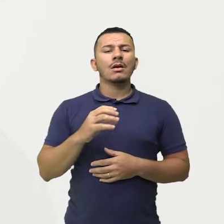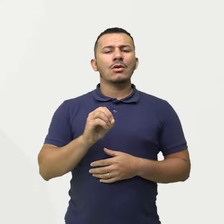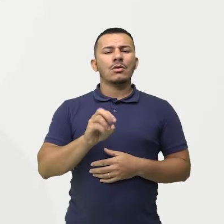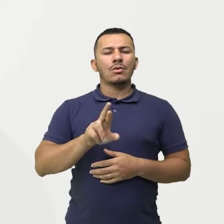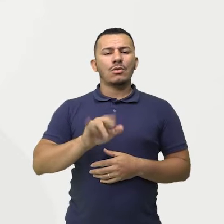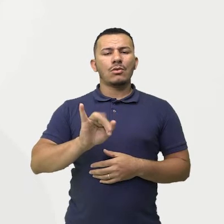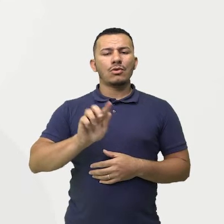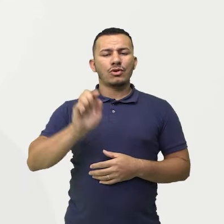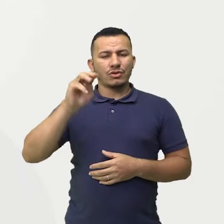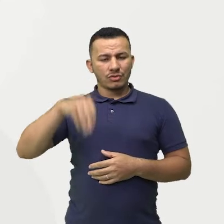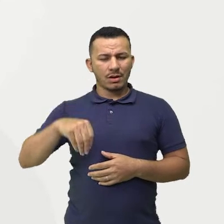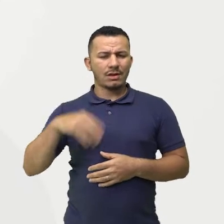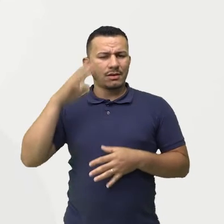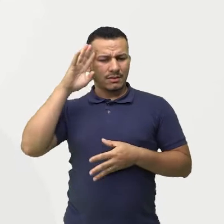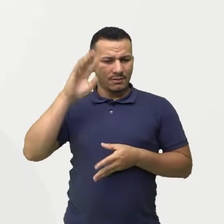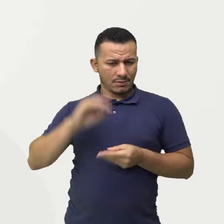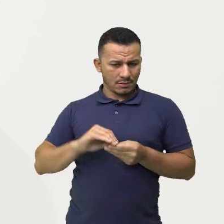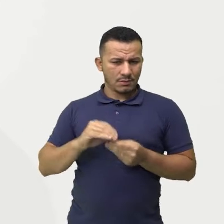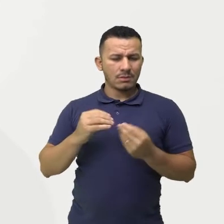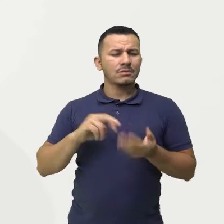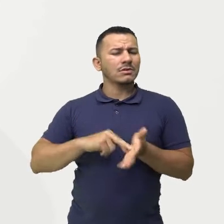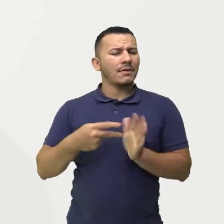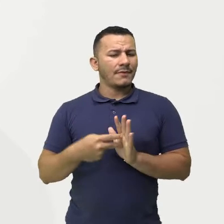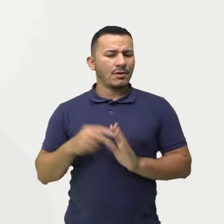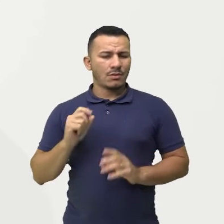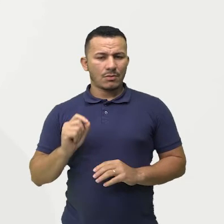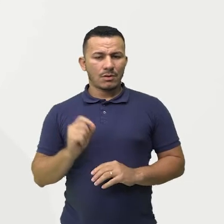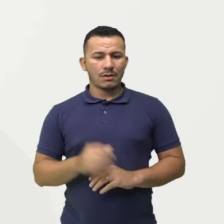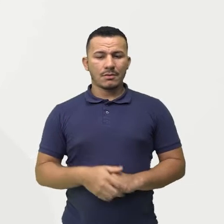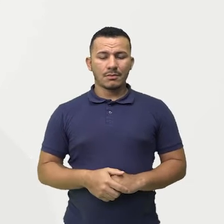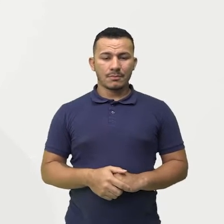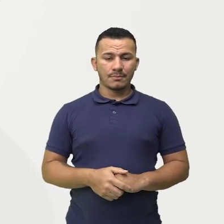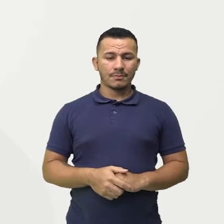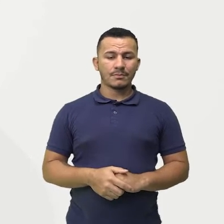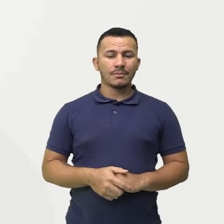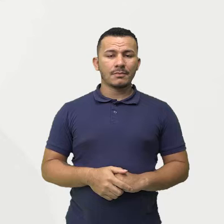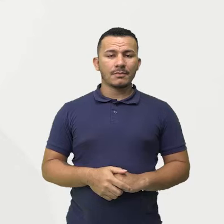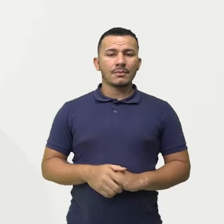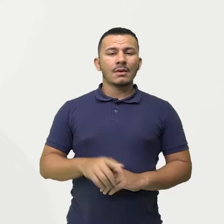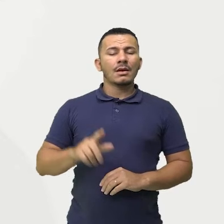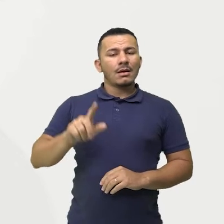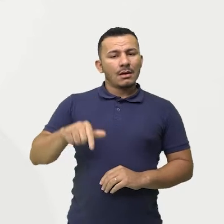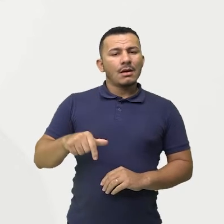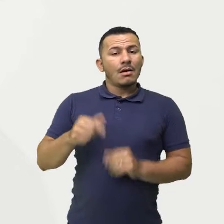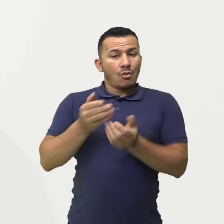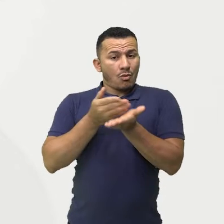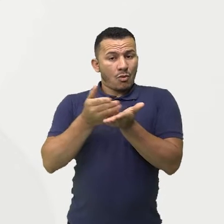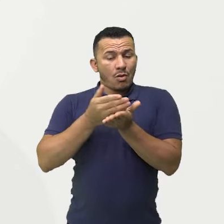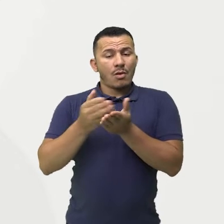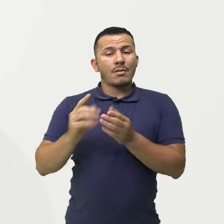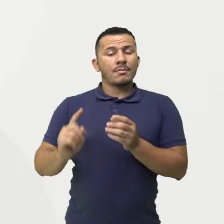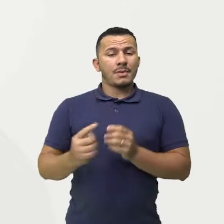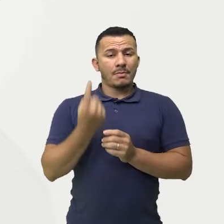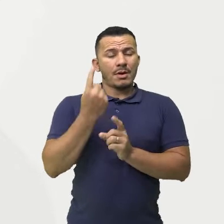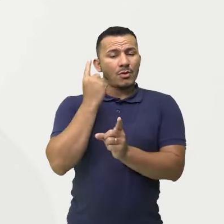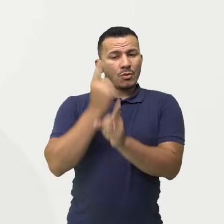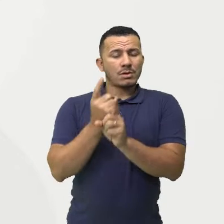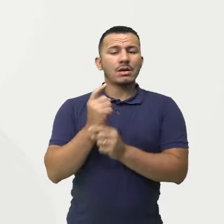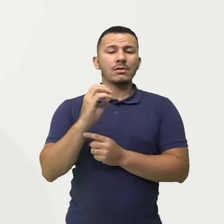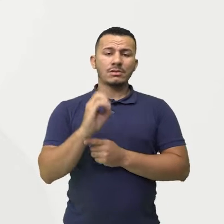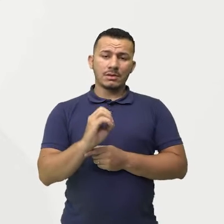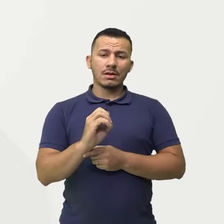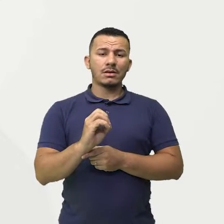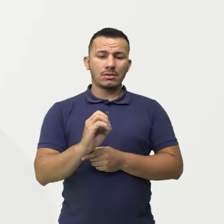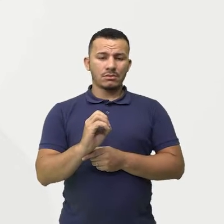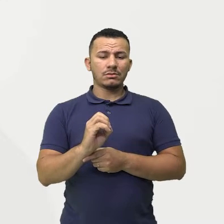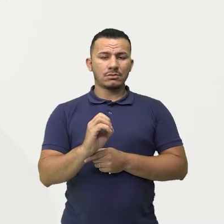da origem, o que significa aqui para nós? Olha, significa logo, vamos localizar a origem.